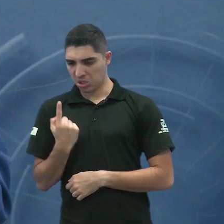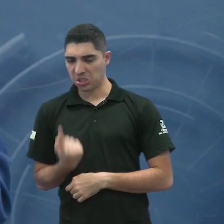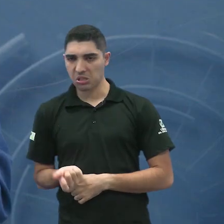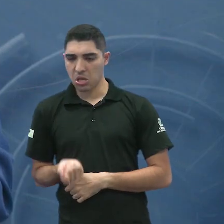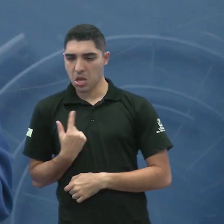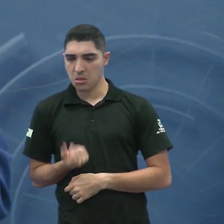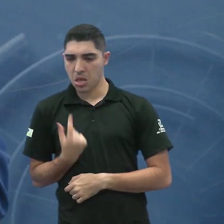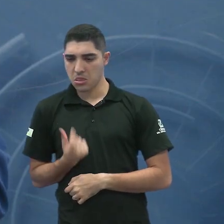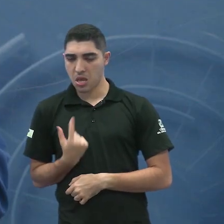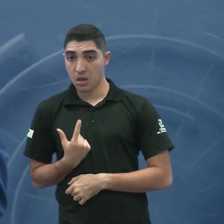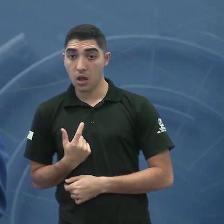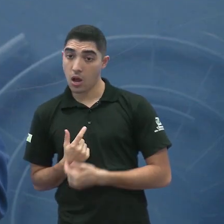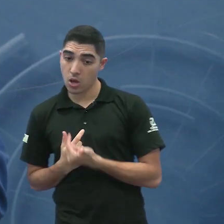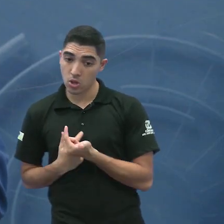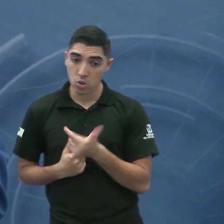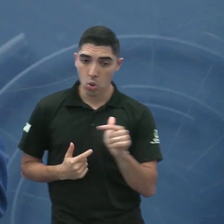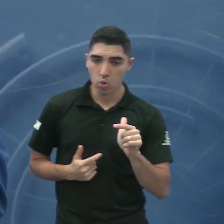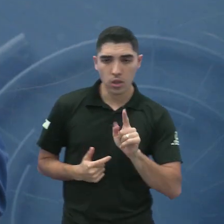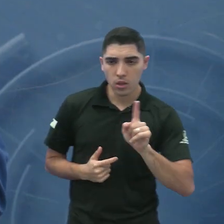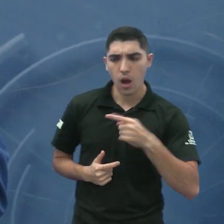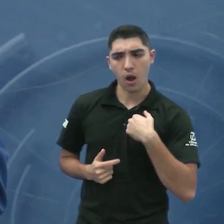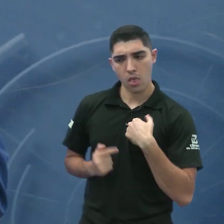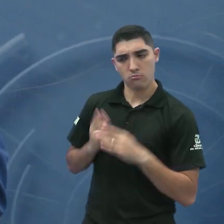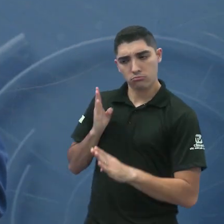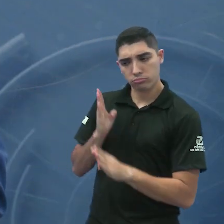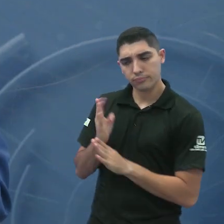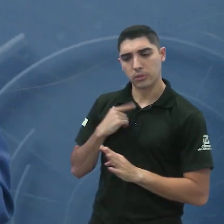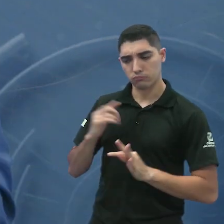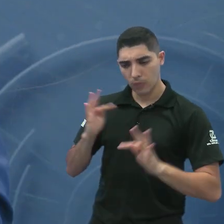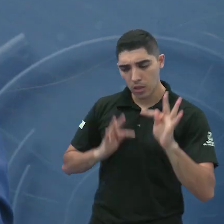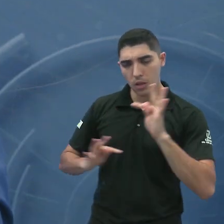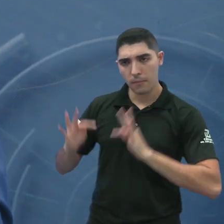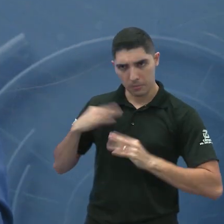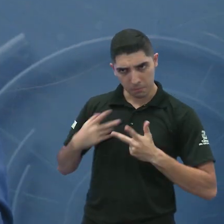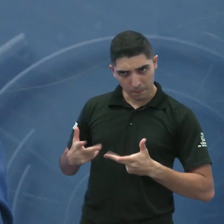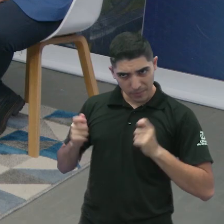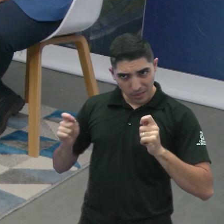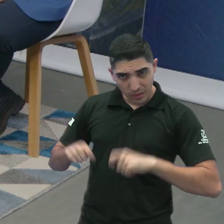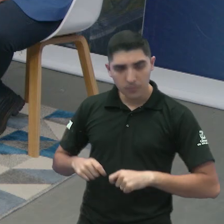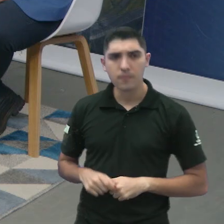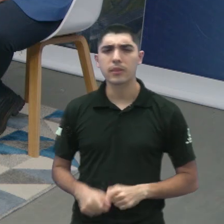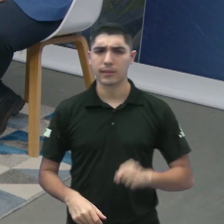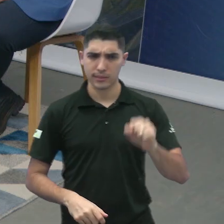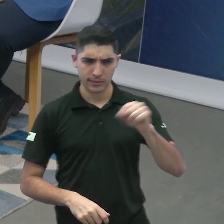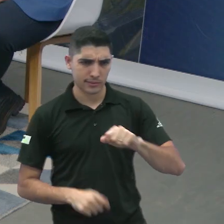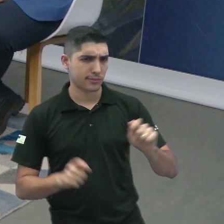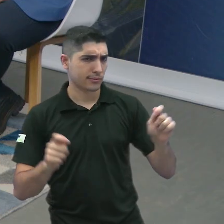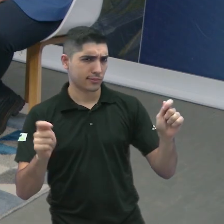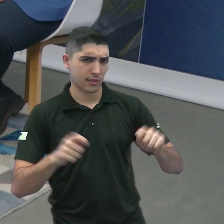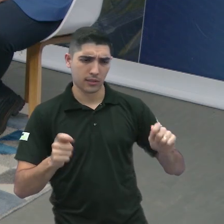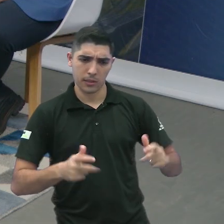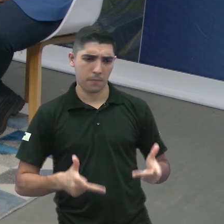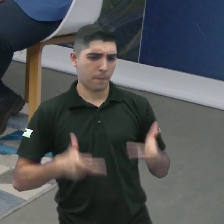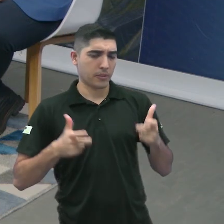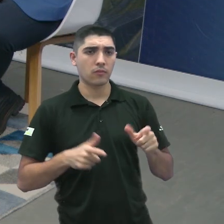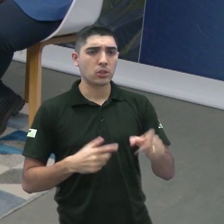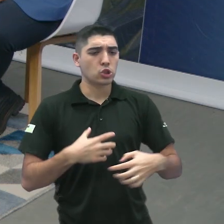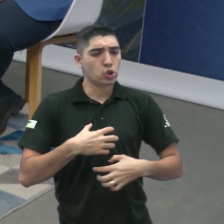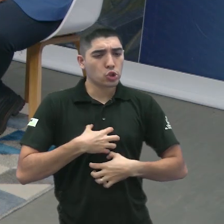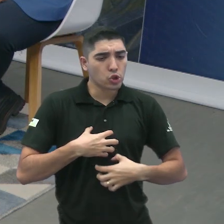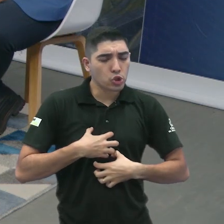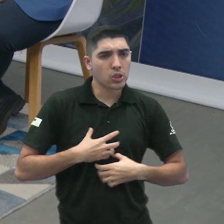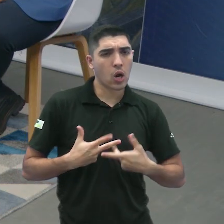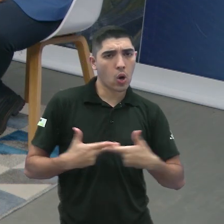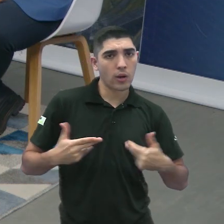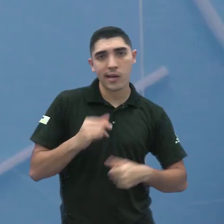não. A pessoa que tem um tratamento diário ali, ela sente a diferença, né? Sim, isso é nítido. Qual é a melhora dos sintomas?